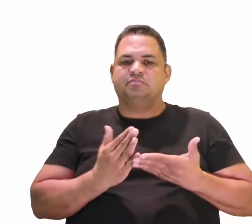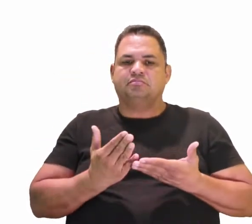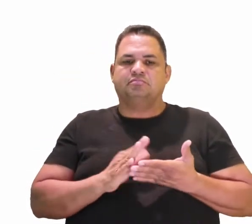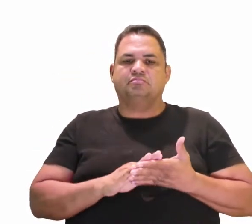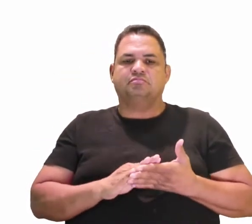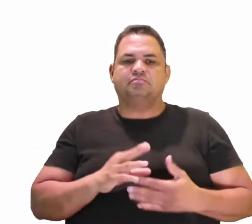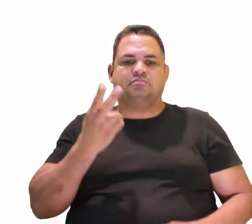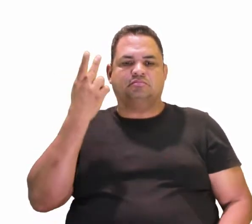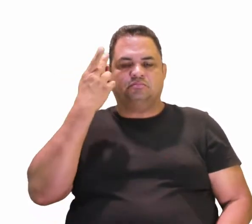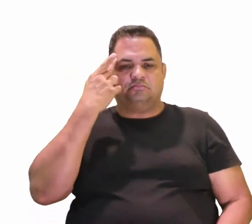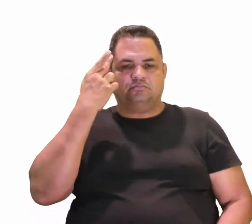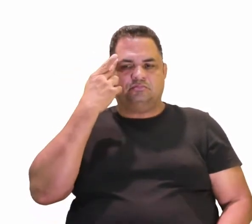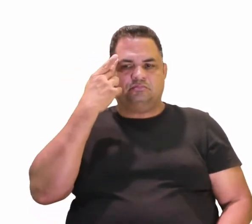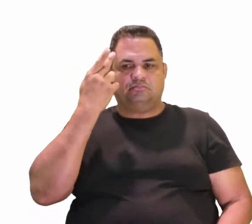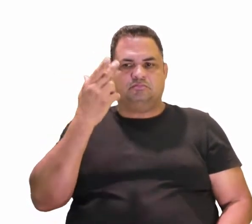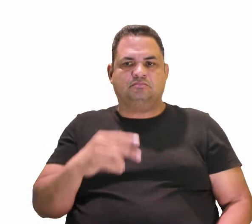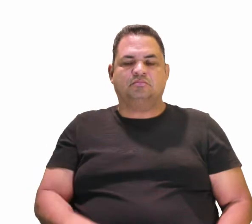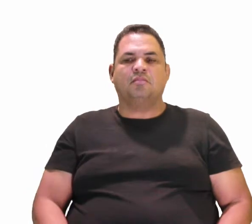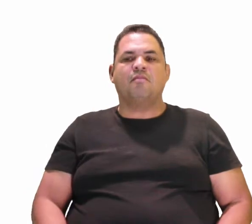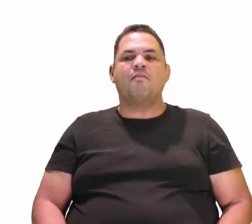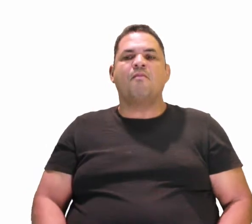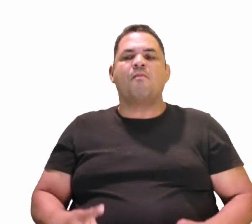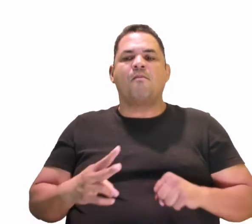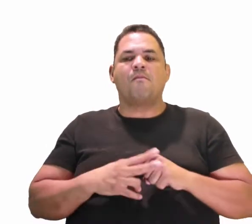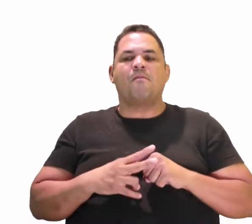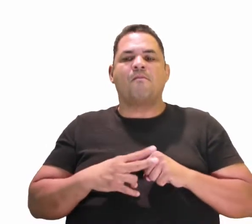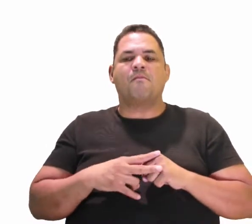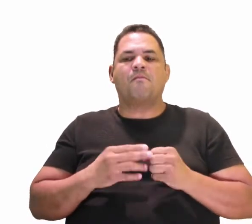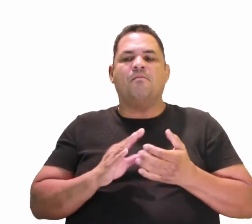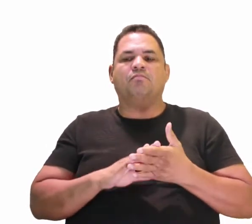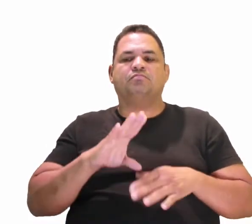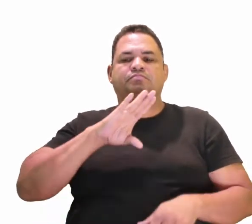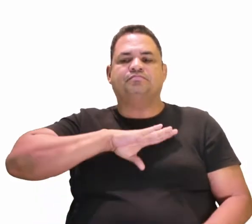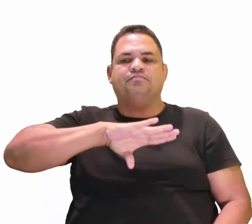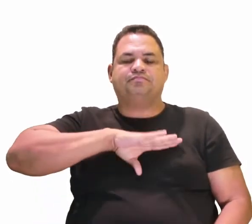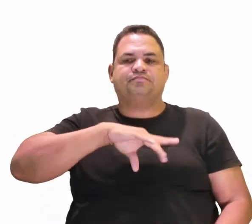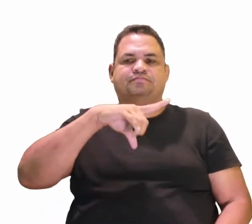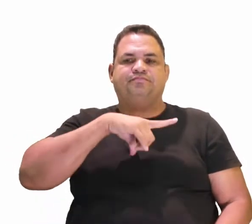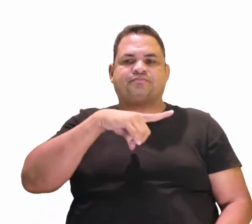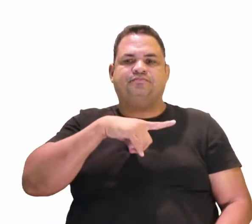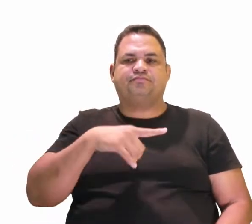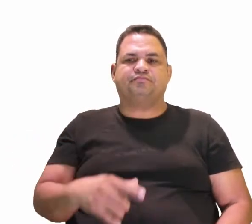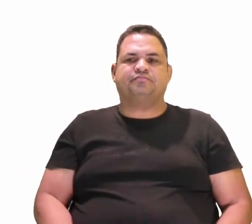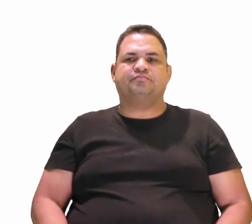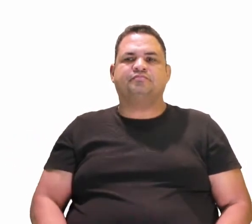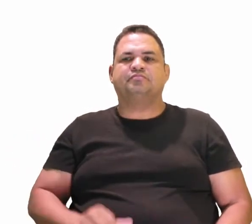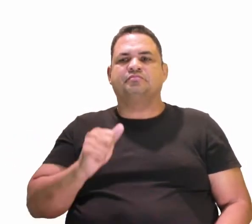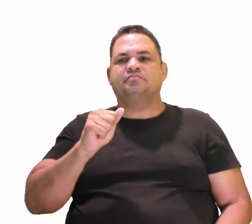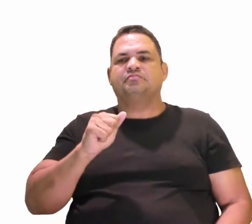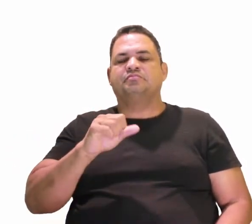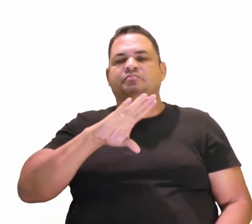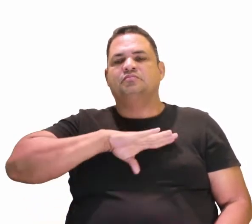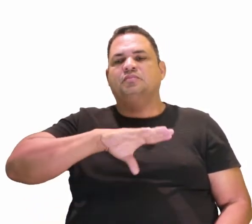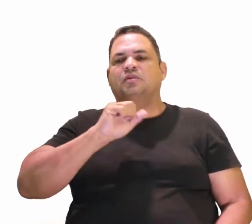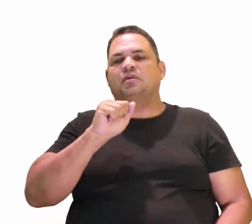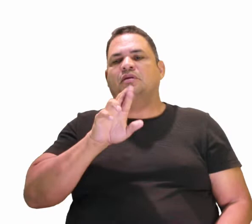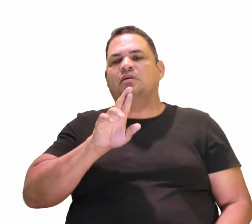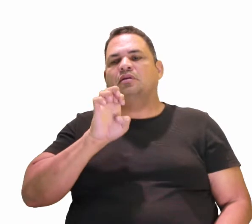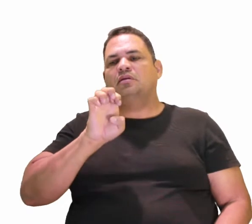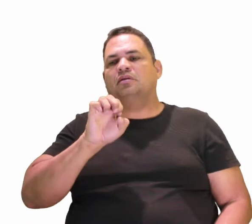in natura, na sua forma natural. O verbo nasceu assim. Em português tem 3 terminações, né? AR,